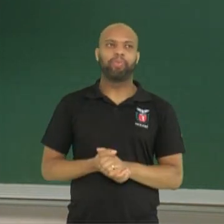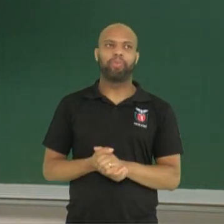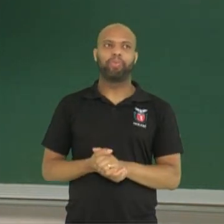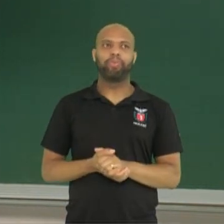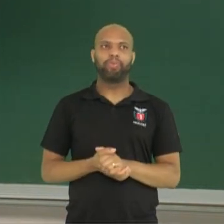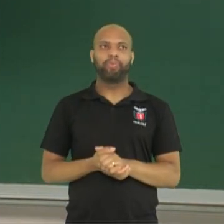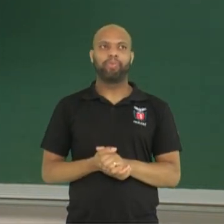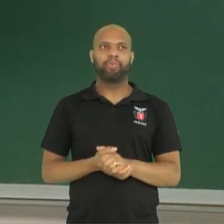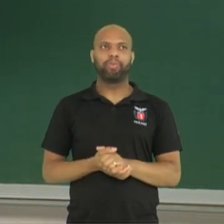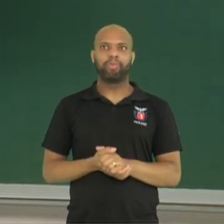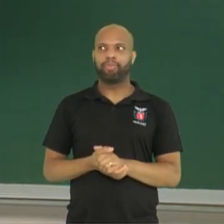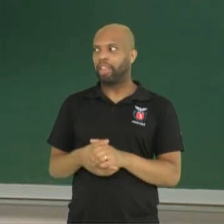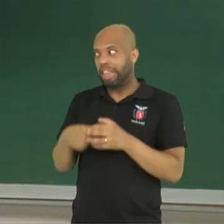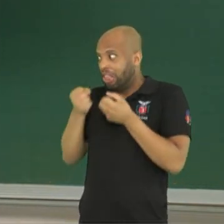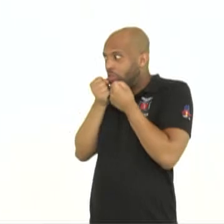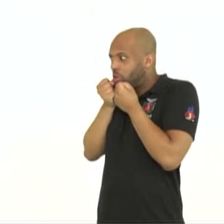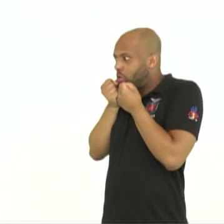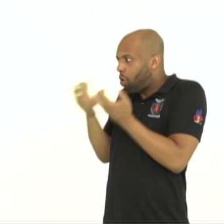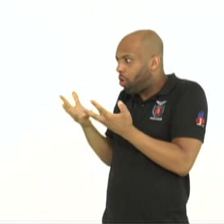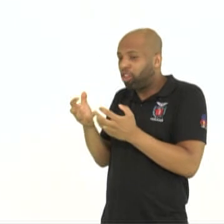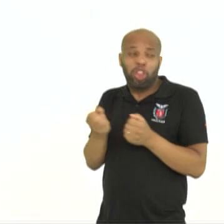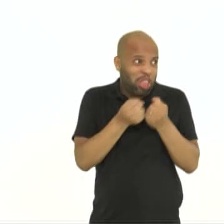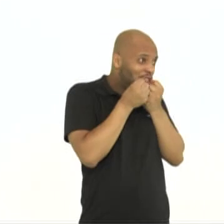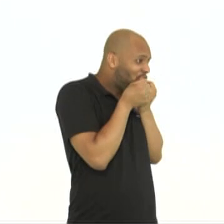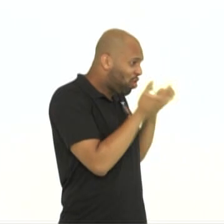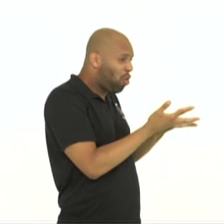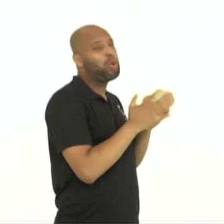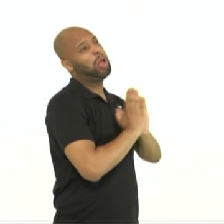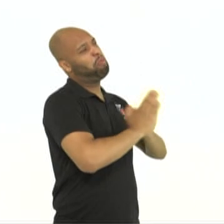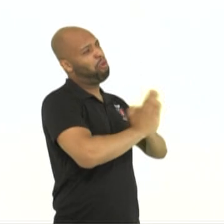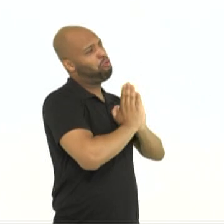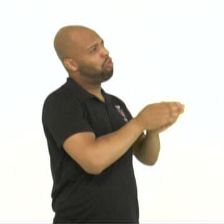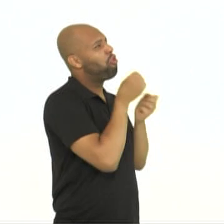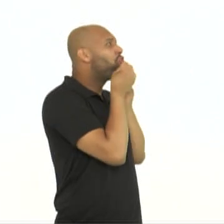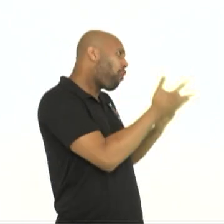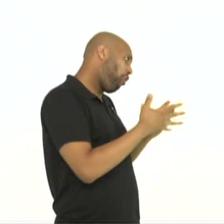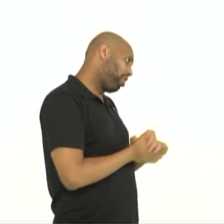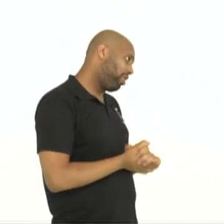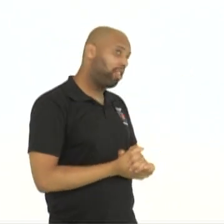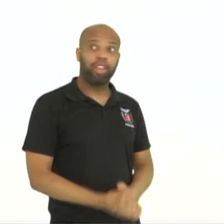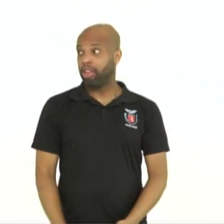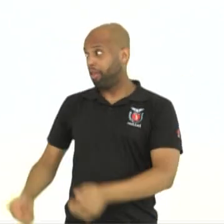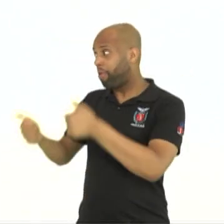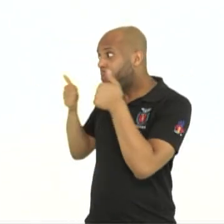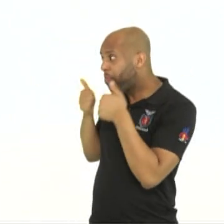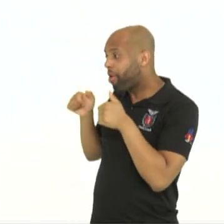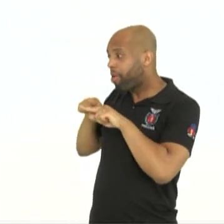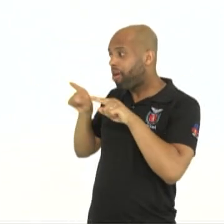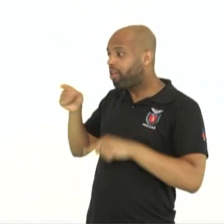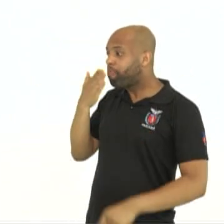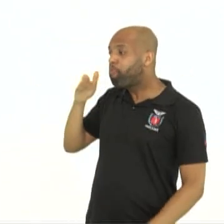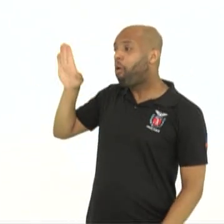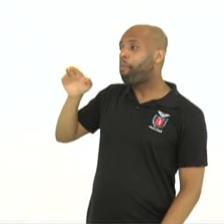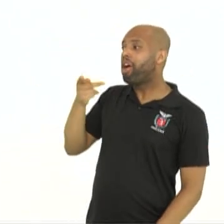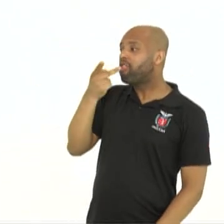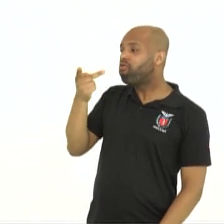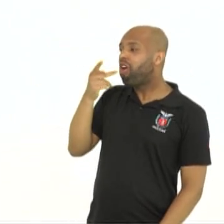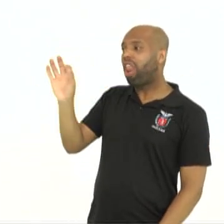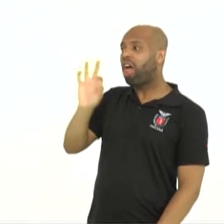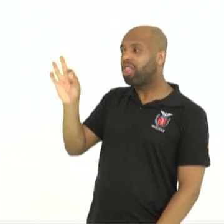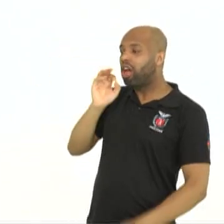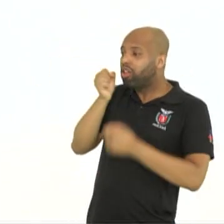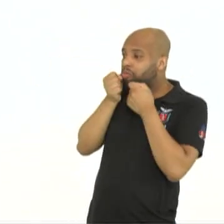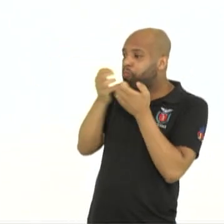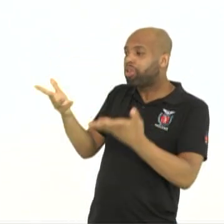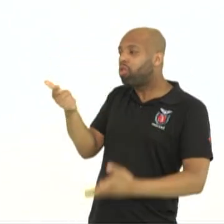Eu nem te conto. Conta, vai, conta. Está bem. Mas você promete não contar para mais